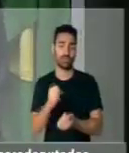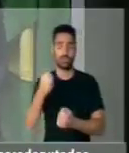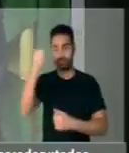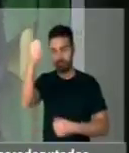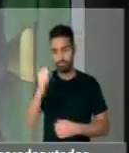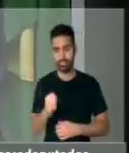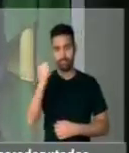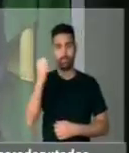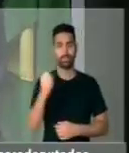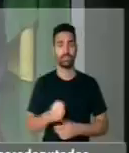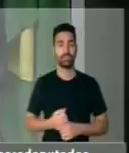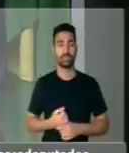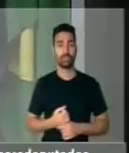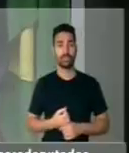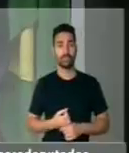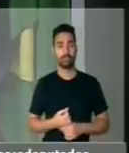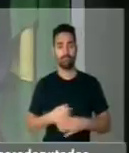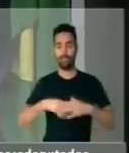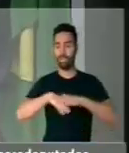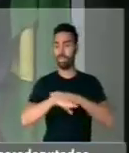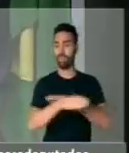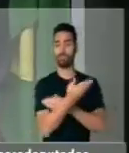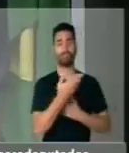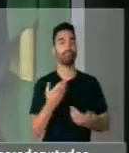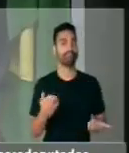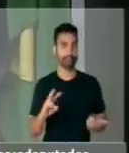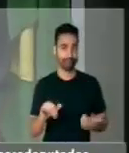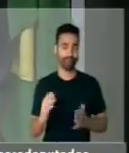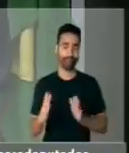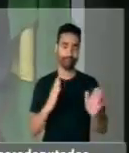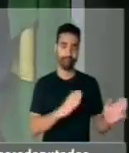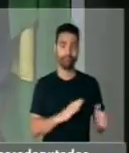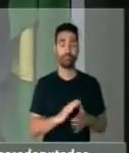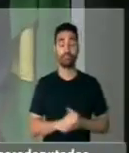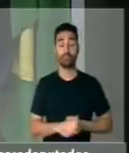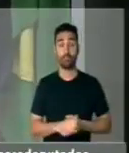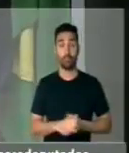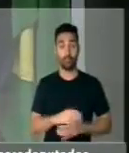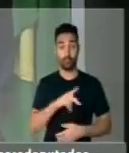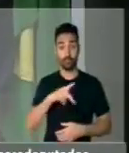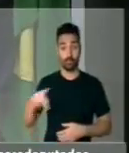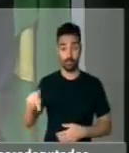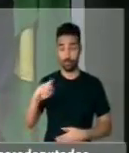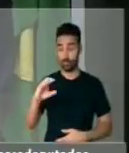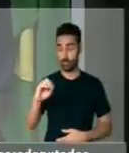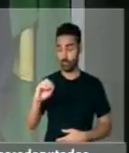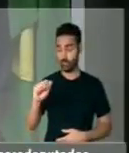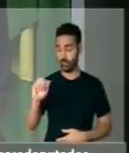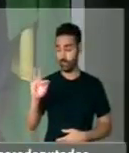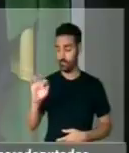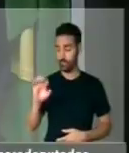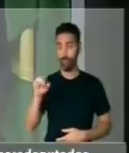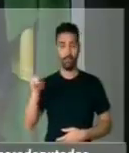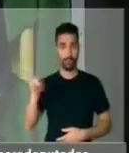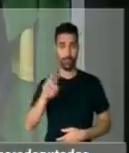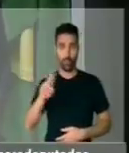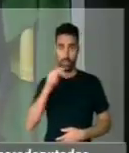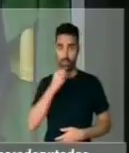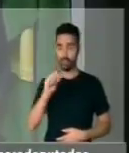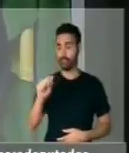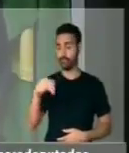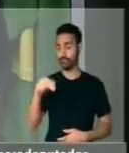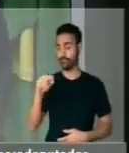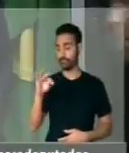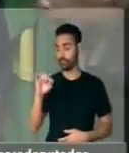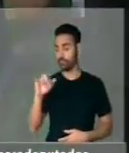jogatina. No que tange à estrutura administrativa do Estado brasileiro, o presidente do COAF, Antônio Augusto Rodrigues,